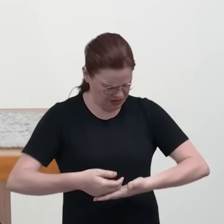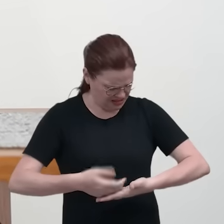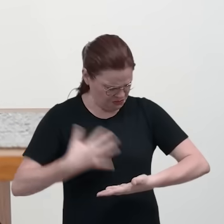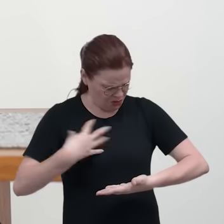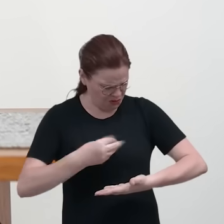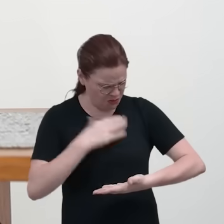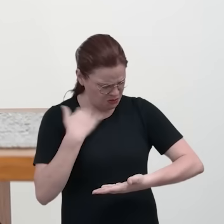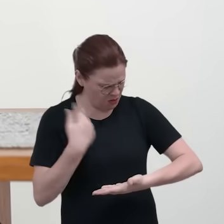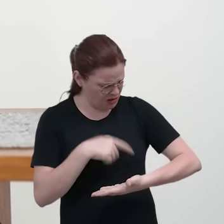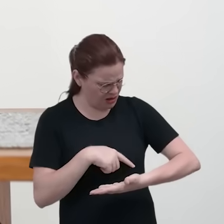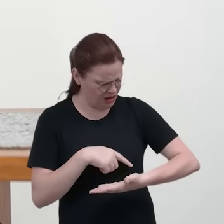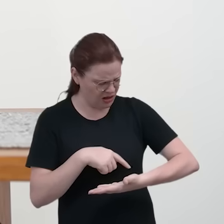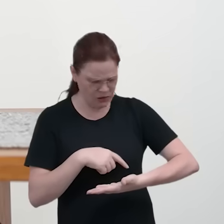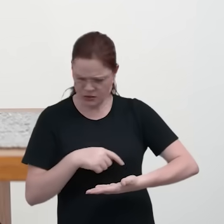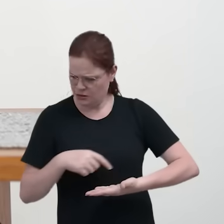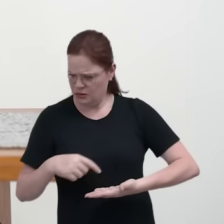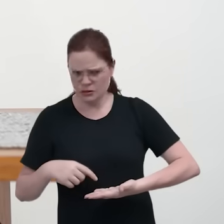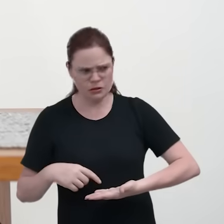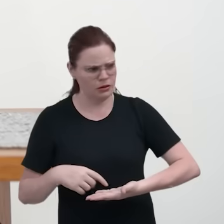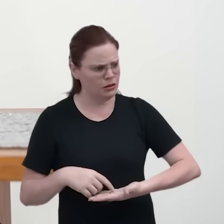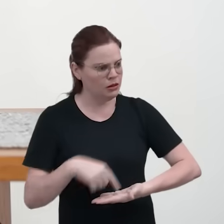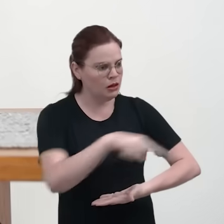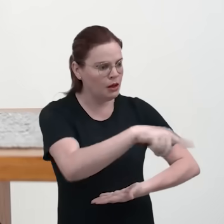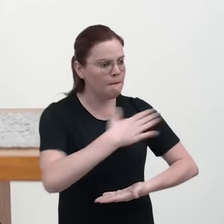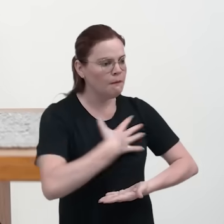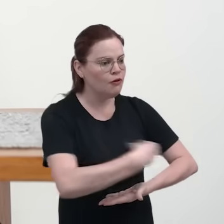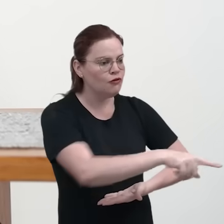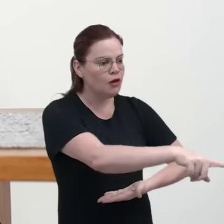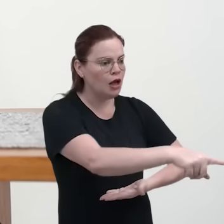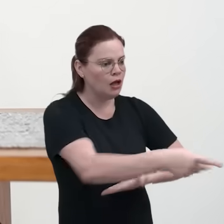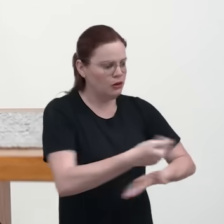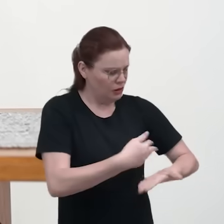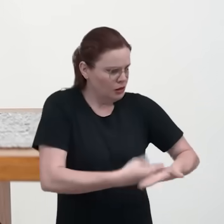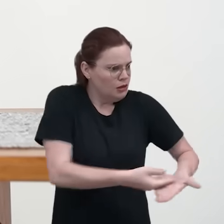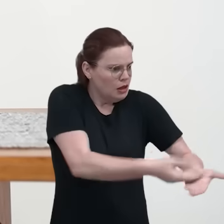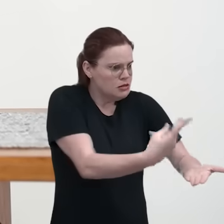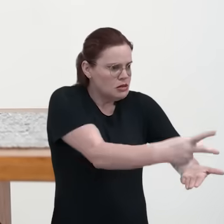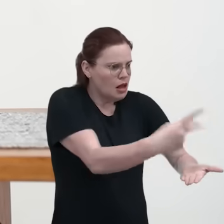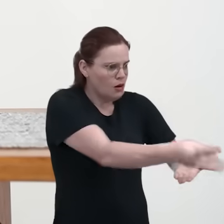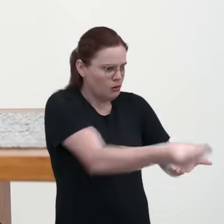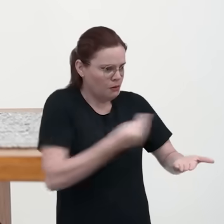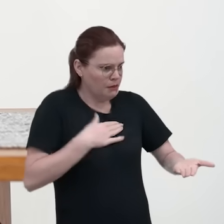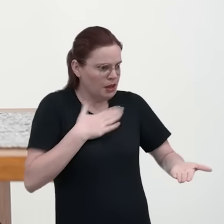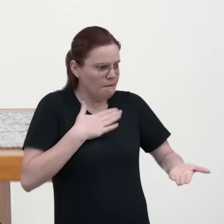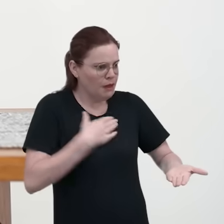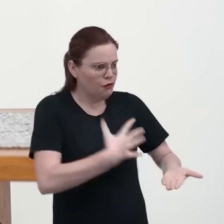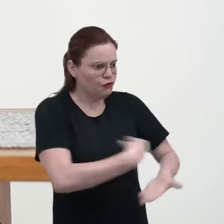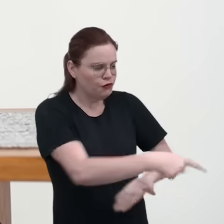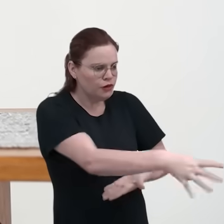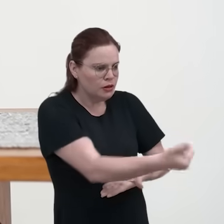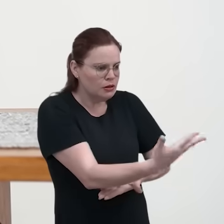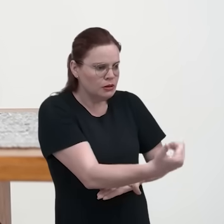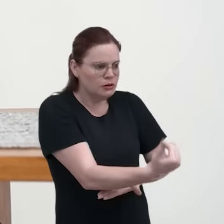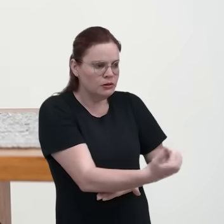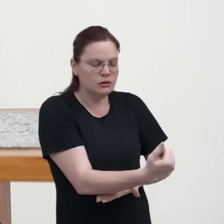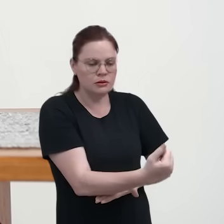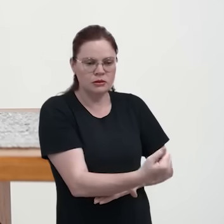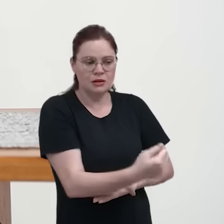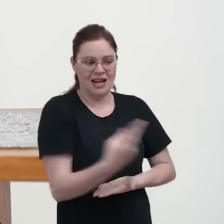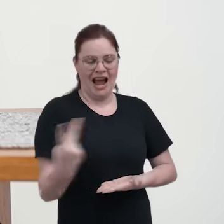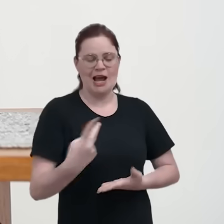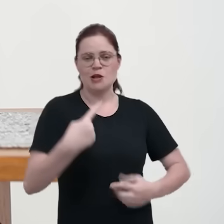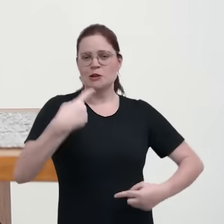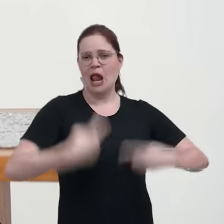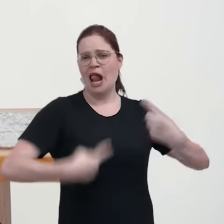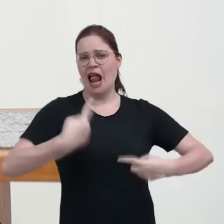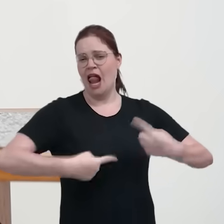vivo é meu, o outro filho é dela. Mas as duas não entraram em acordo